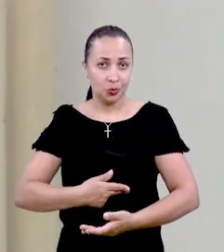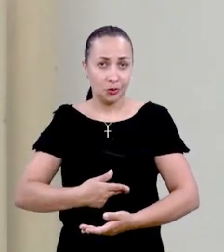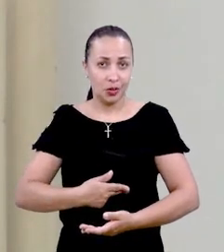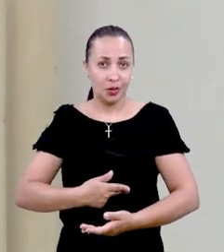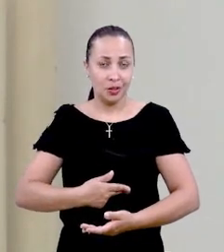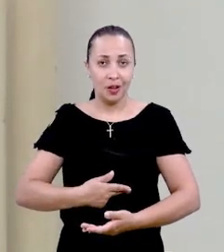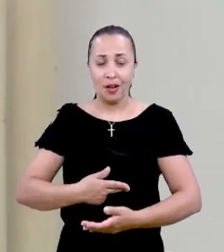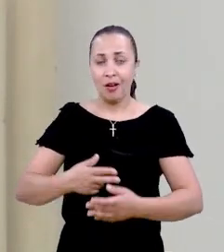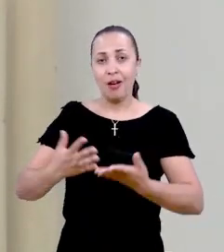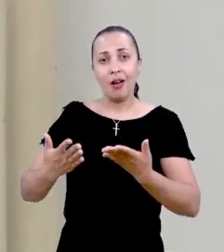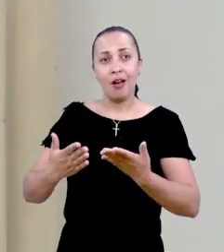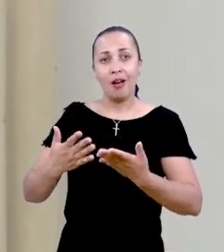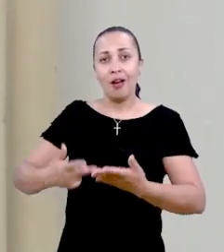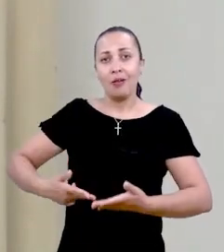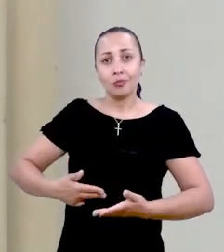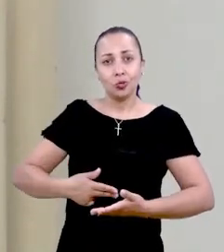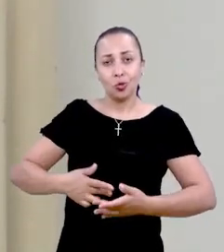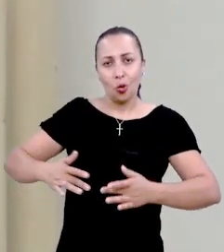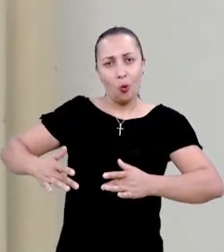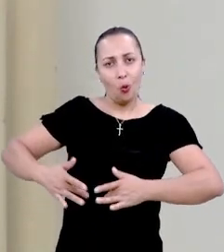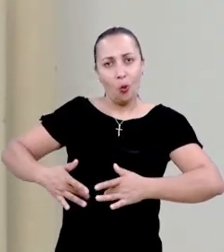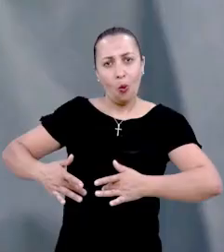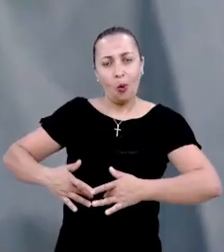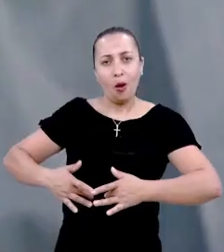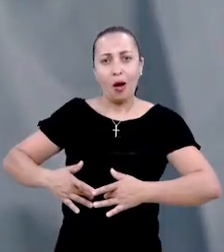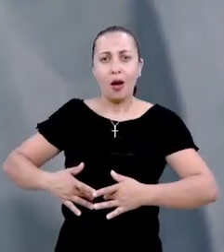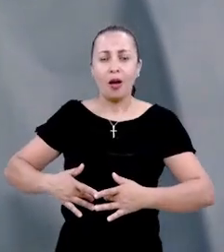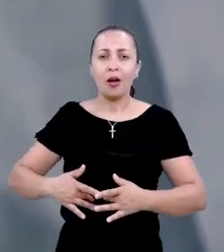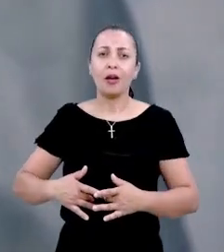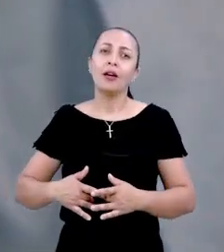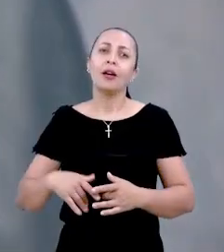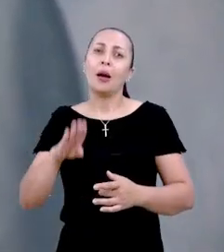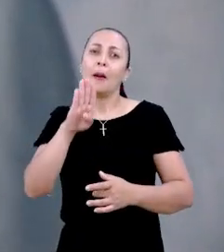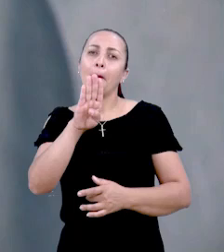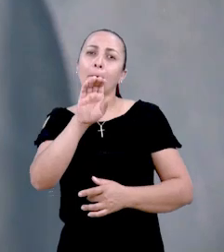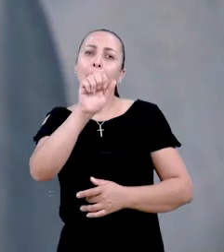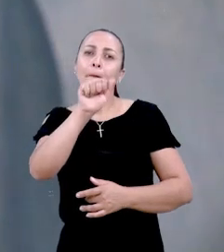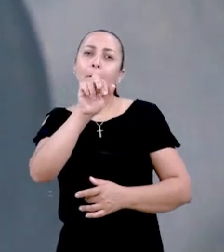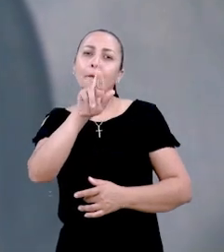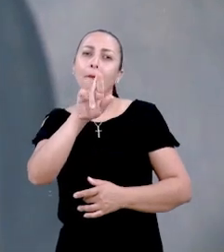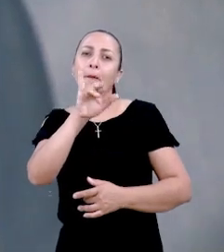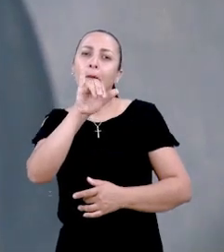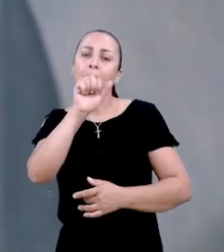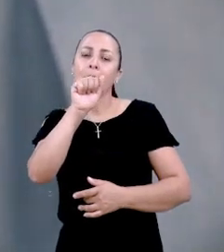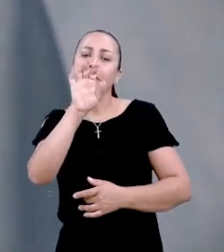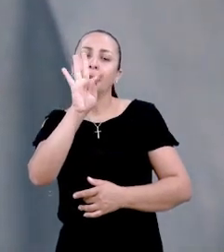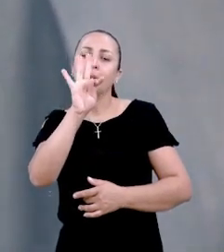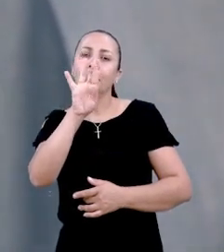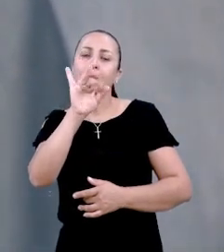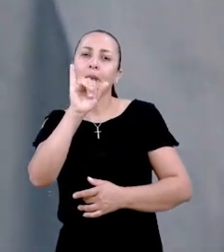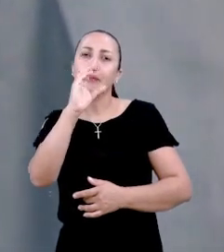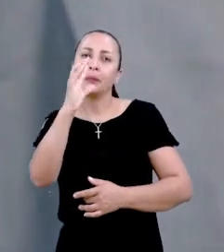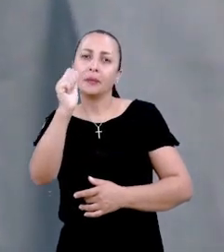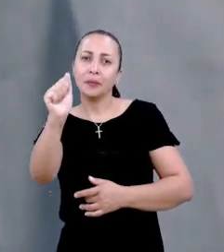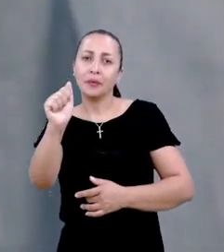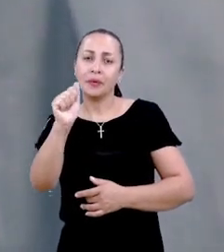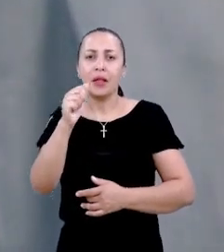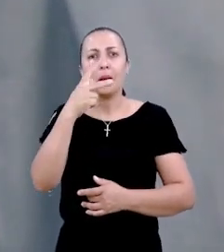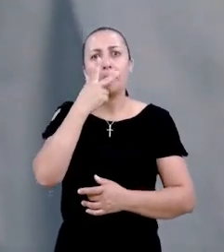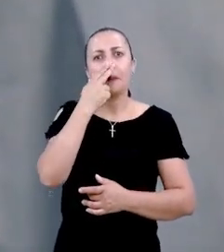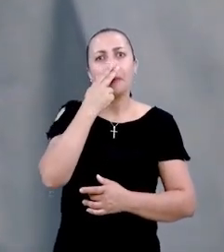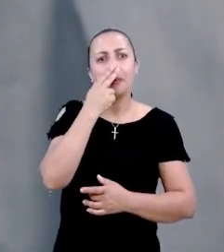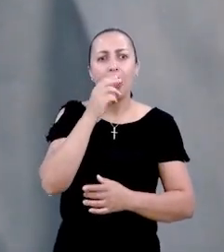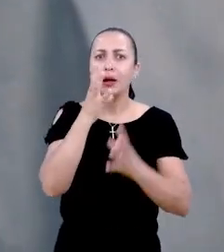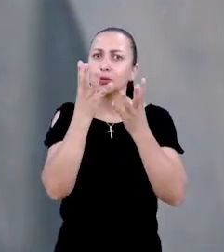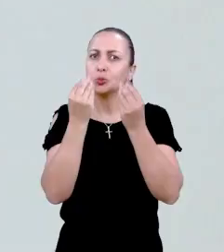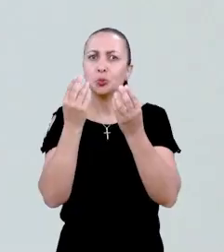da cirurgia bariátrica, que é um procedimento que a princípio parece assim muito radical, já que você vai fazer uma